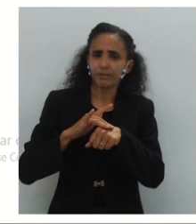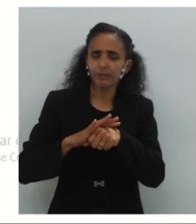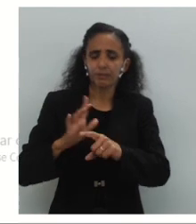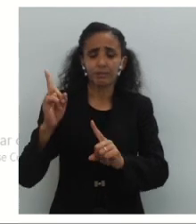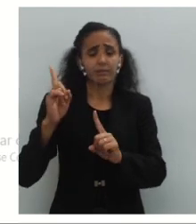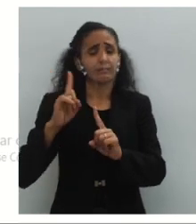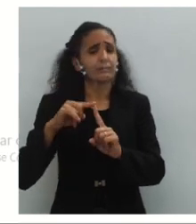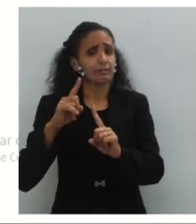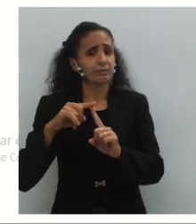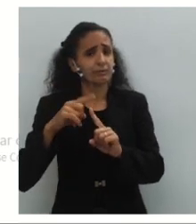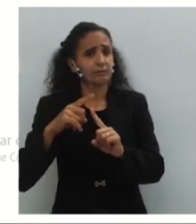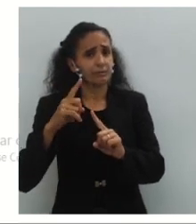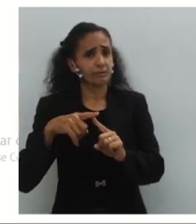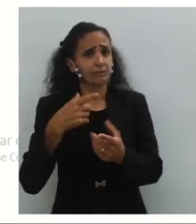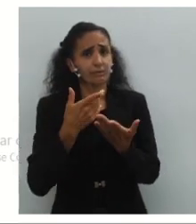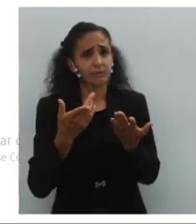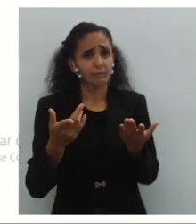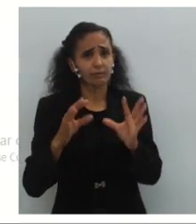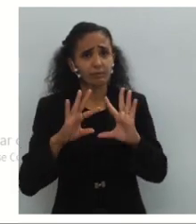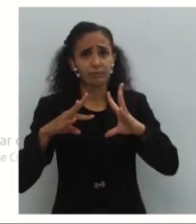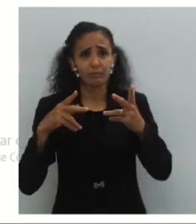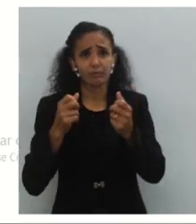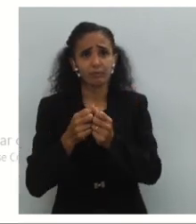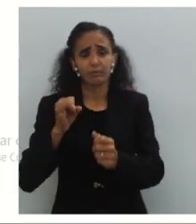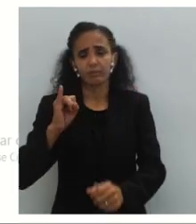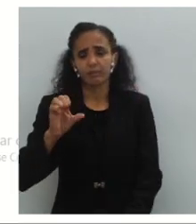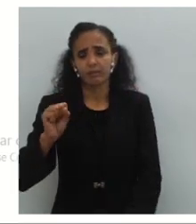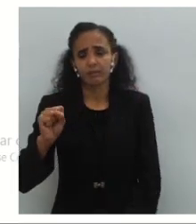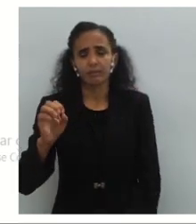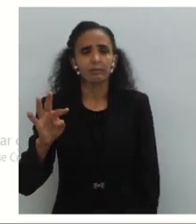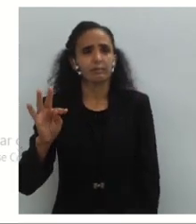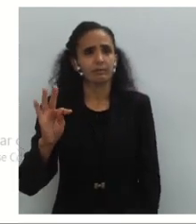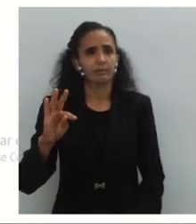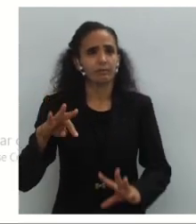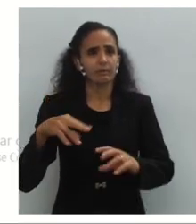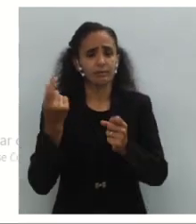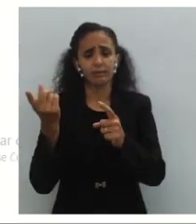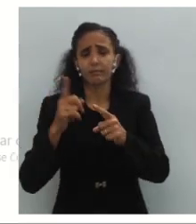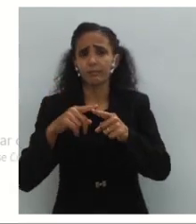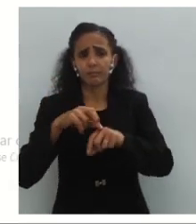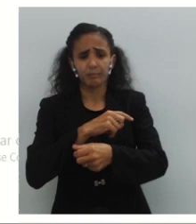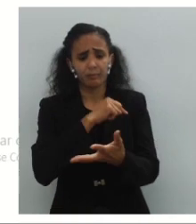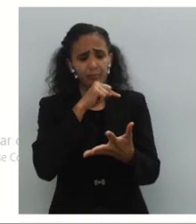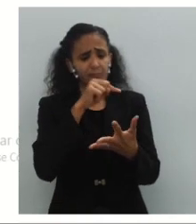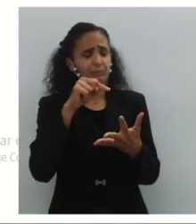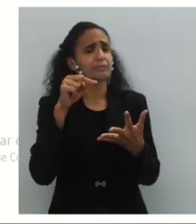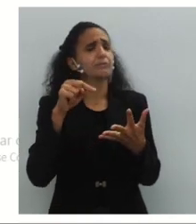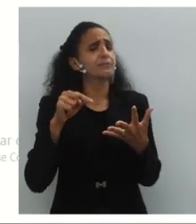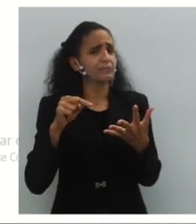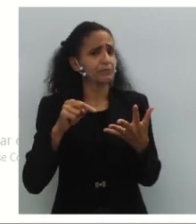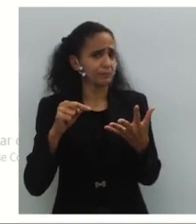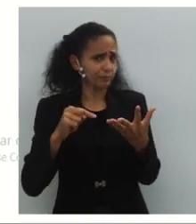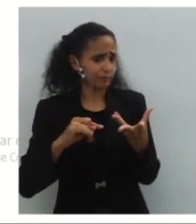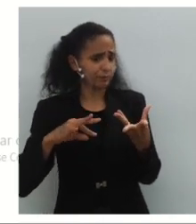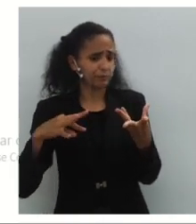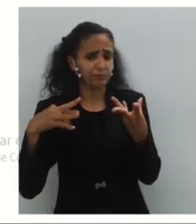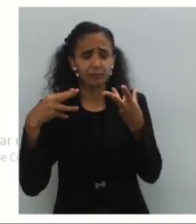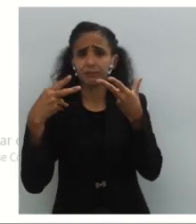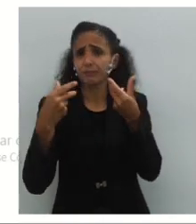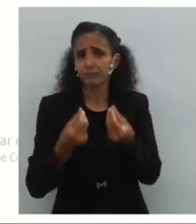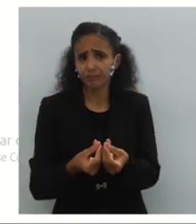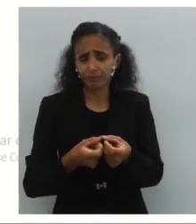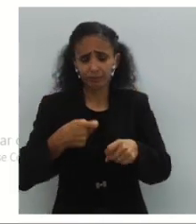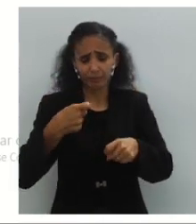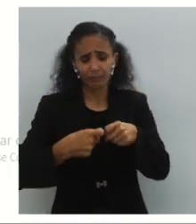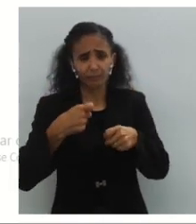com sífilis, se está com gonorreia, se está com herpes, se está com clamídia, se tem doenças,